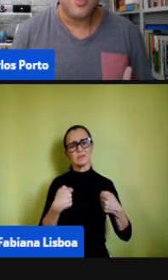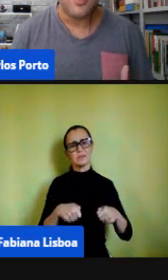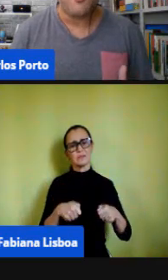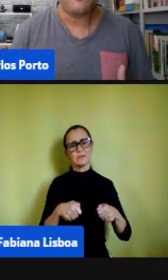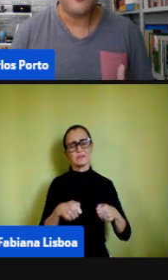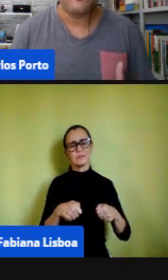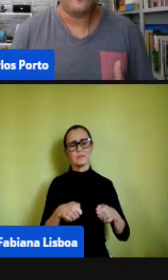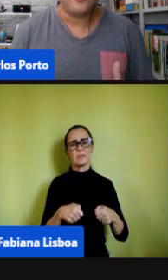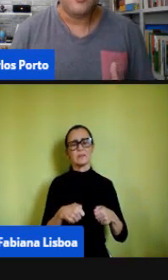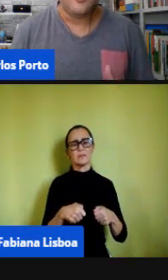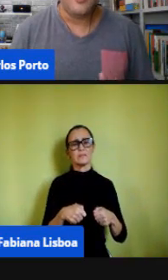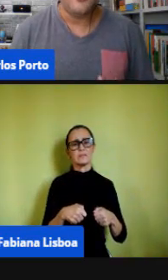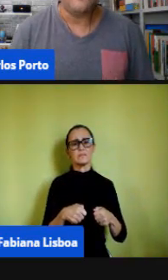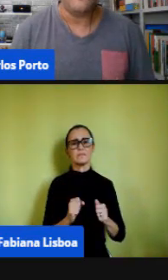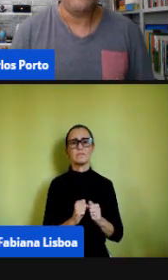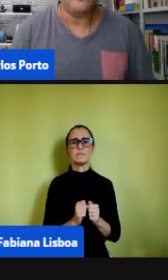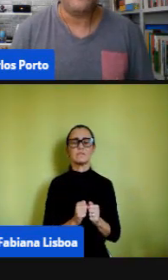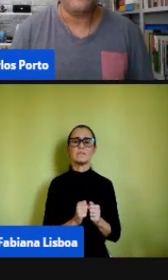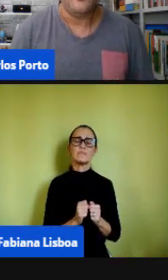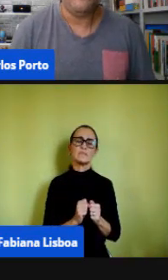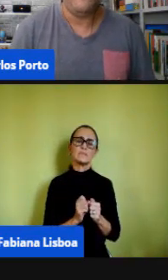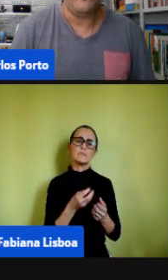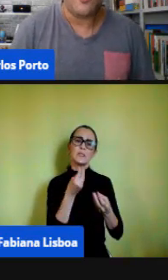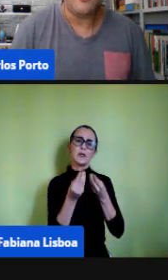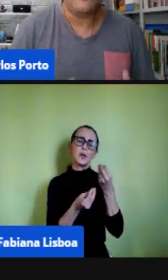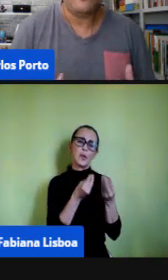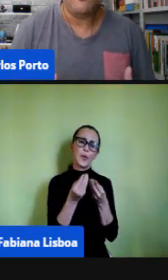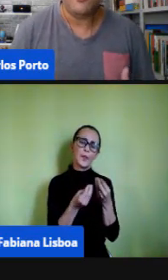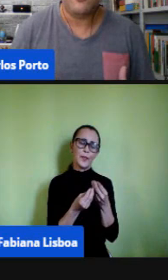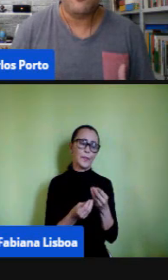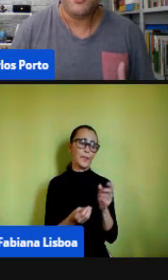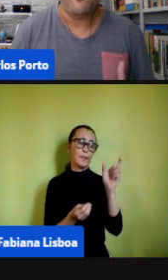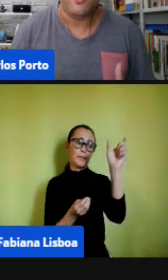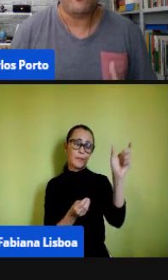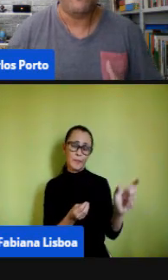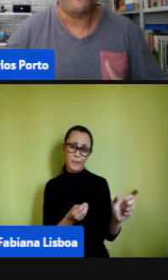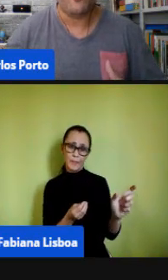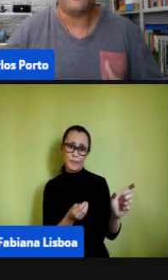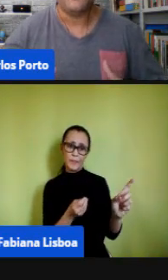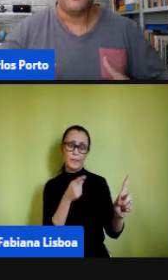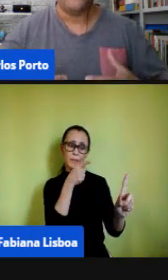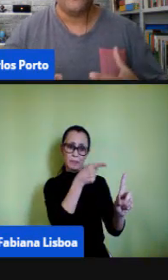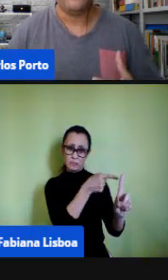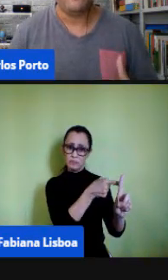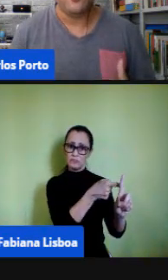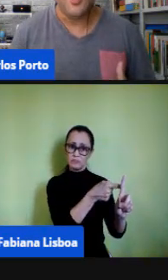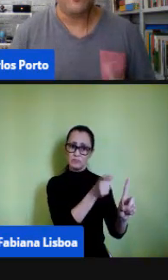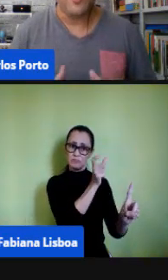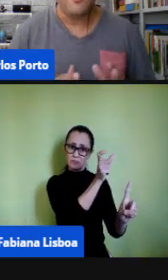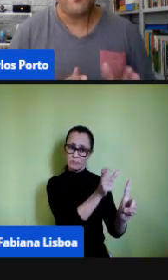né? Capacidades, em que sentido? Individuais, que se manifestam de forma